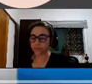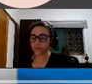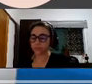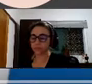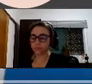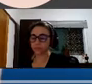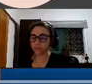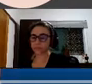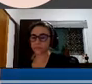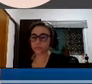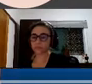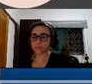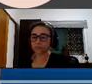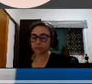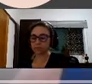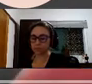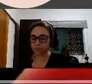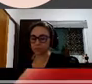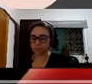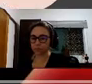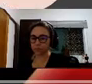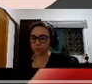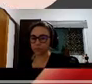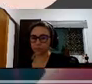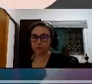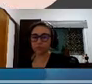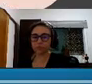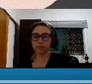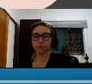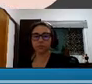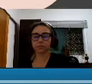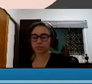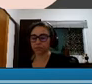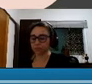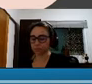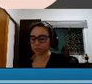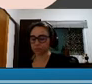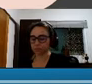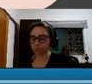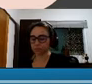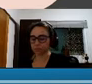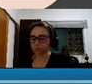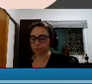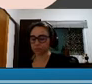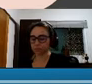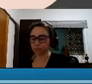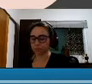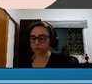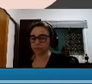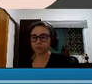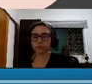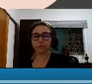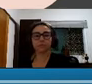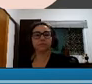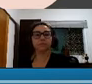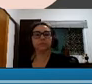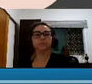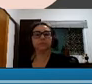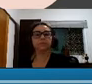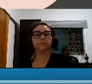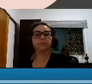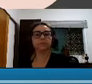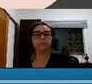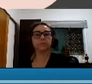cotovelo, os joelhos e os tornozelos. O organismo delas produz uma menor quantidade de fatores de coagulação, que são